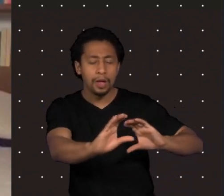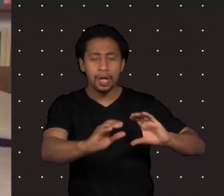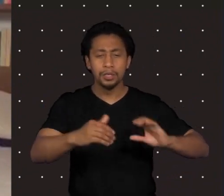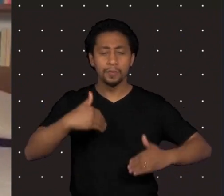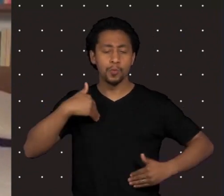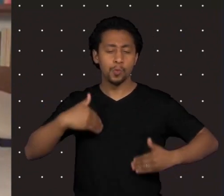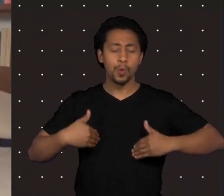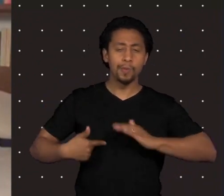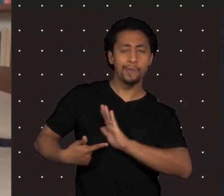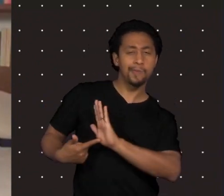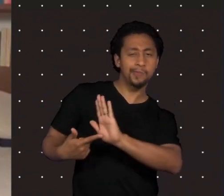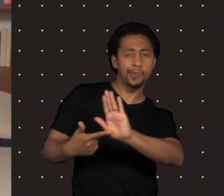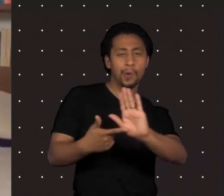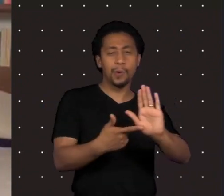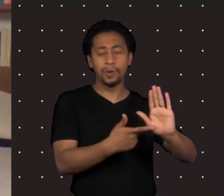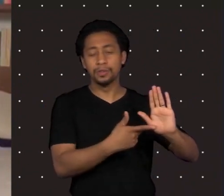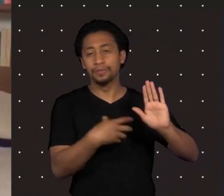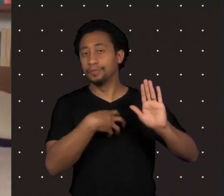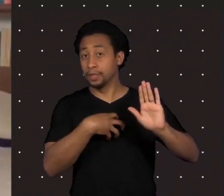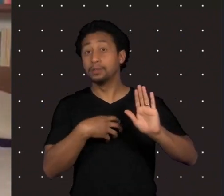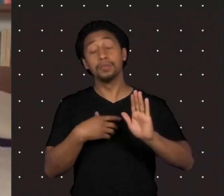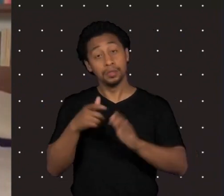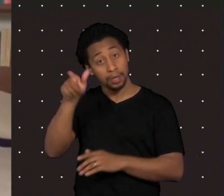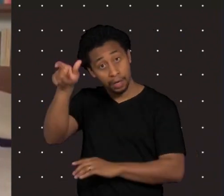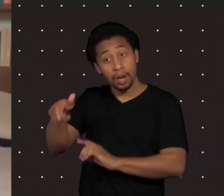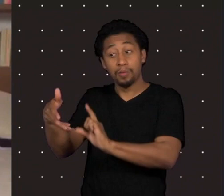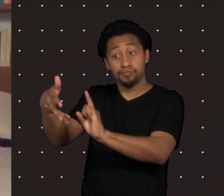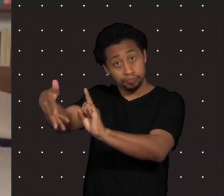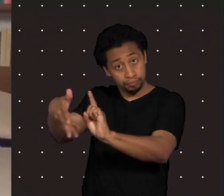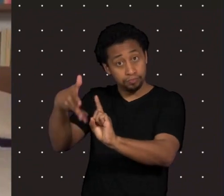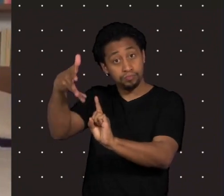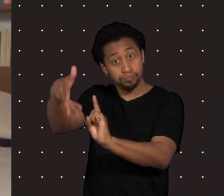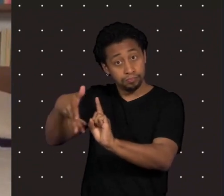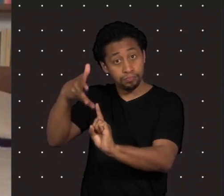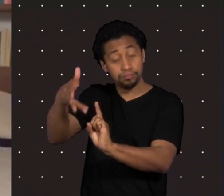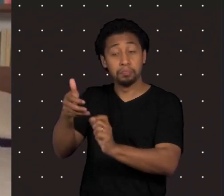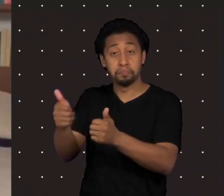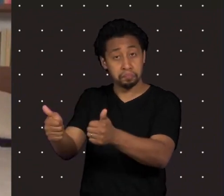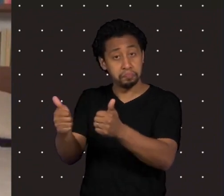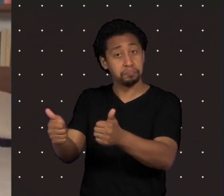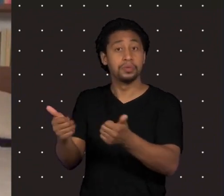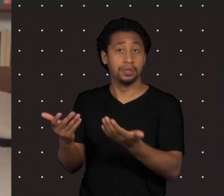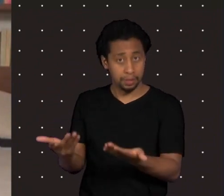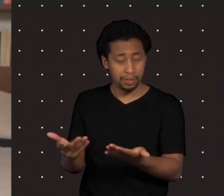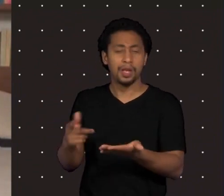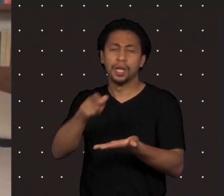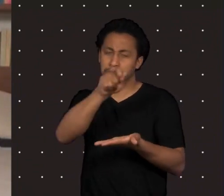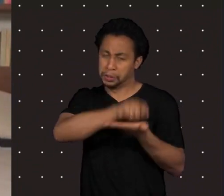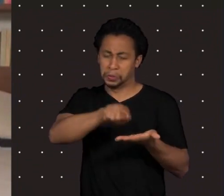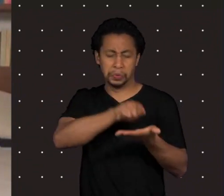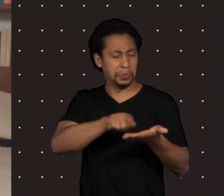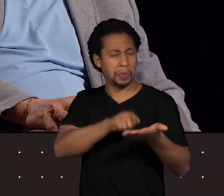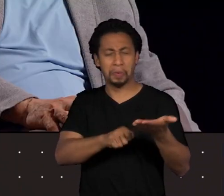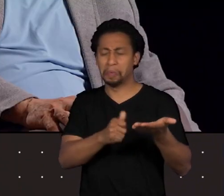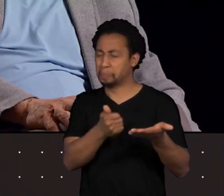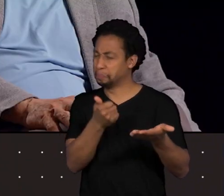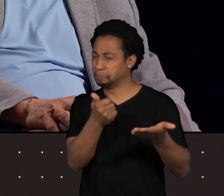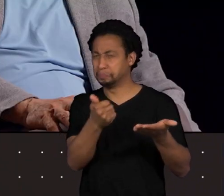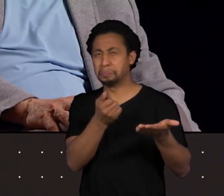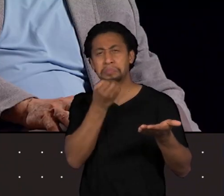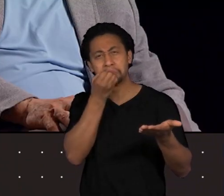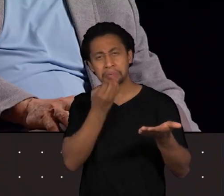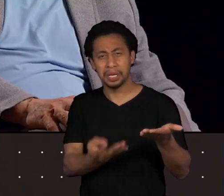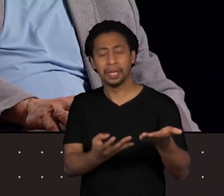também um imenso palestrante ele é igualmente um escreve muito bem e tem uma